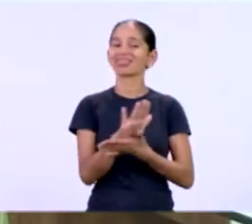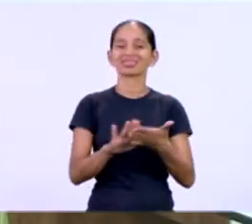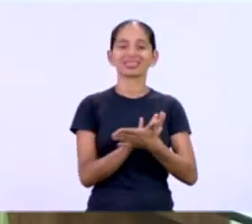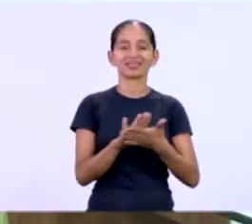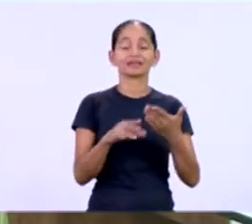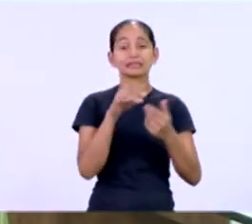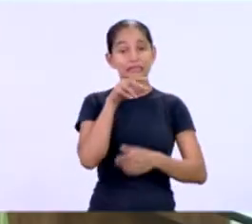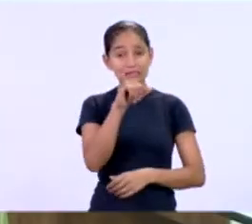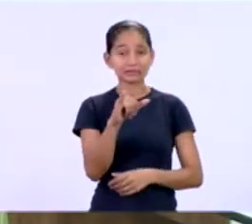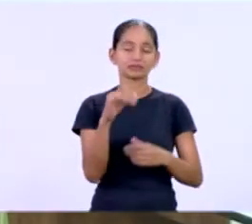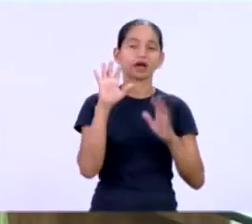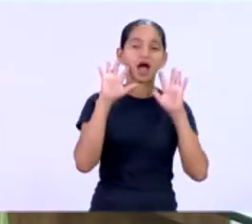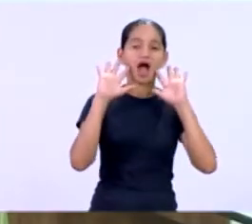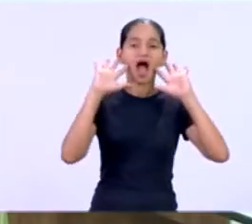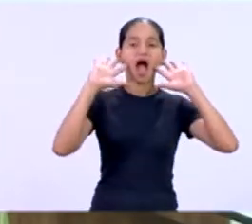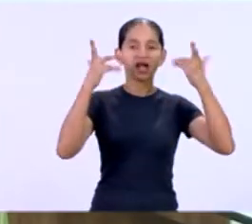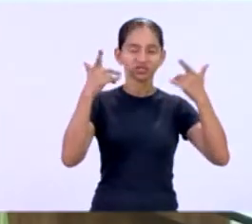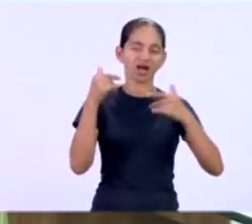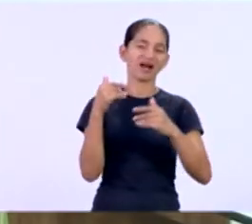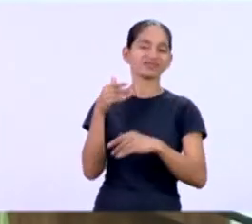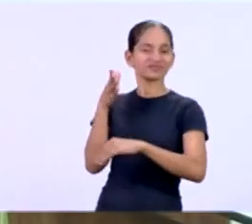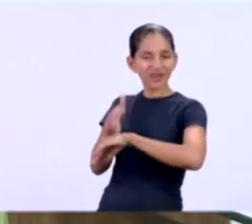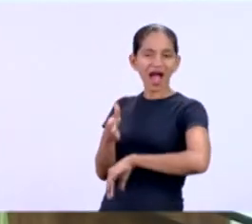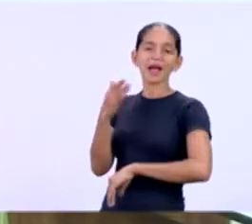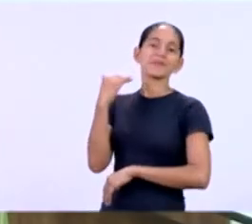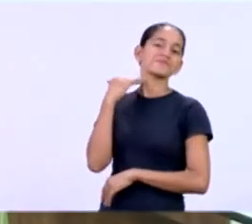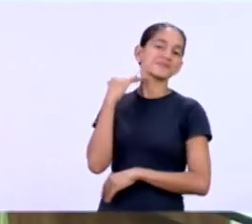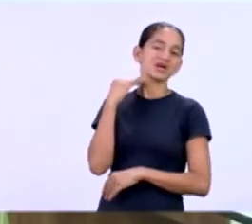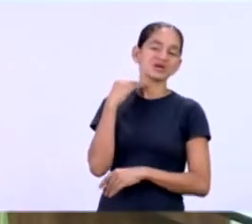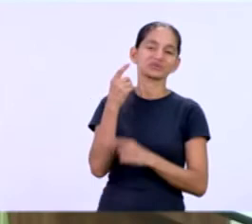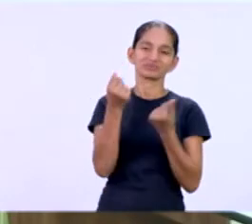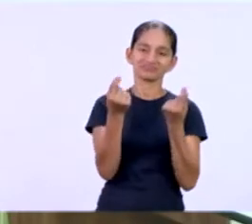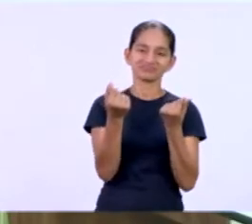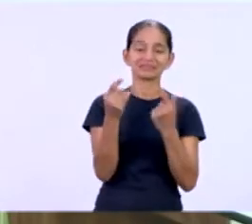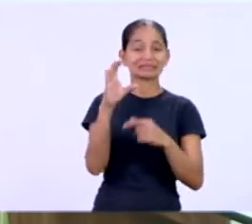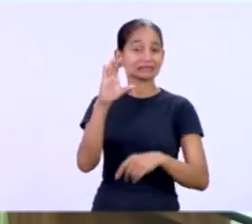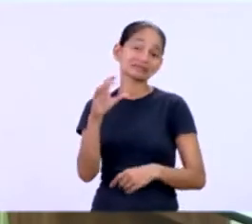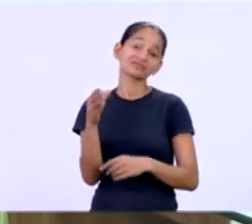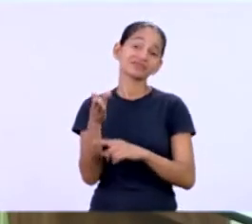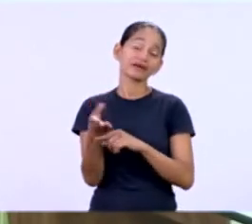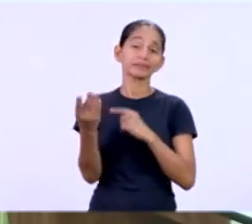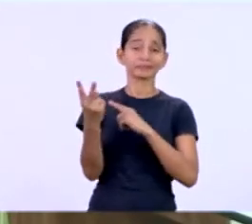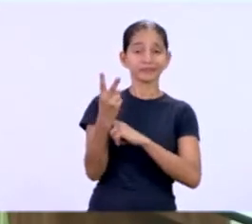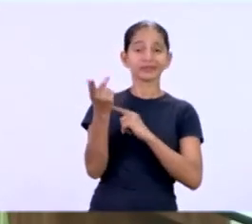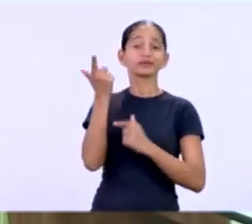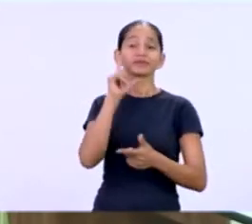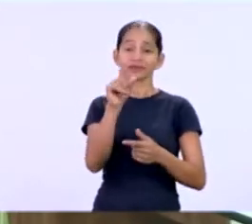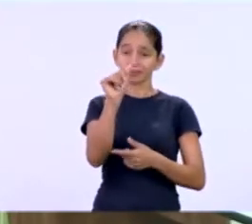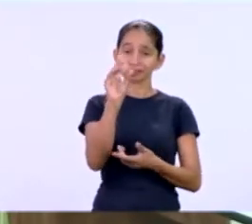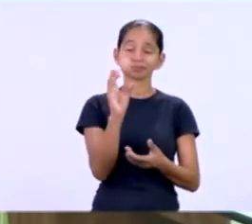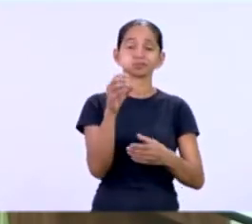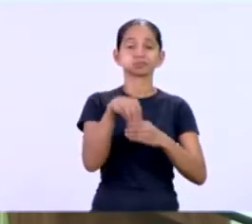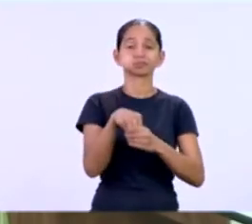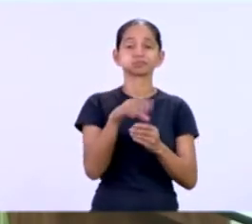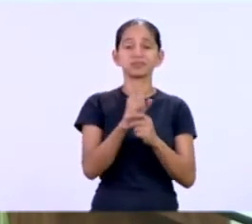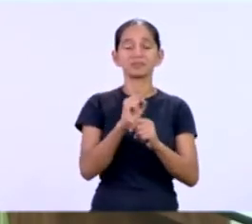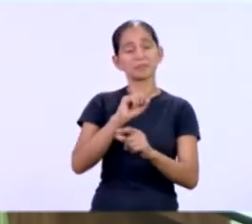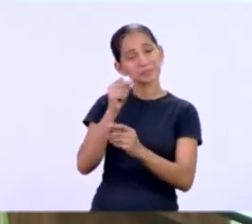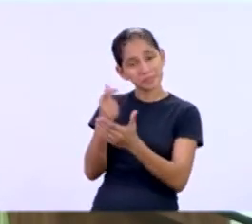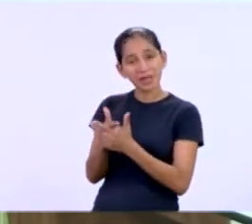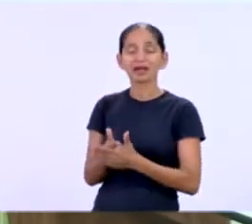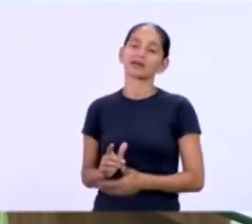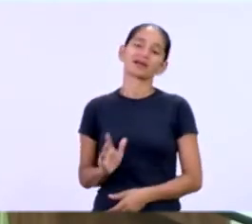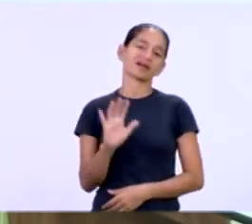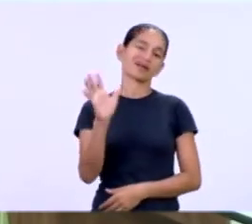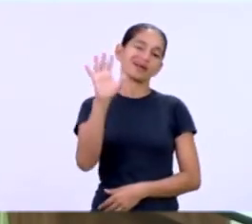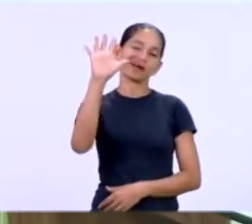quando a organização decide pegar um financiamento no banco. Ela muitas vezes tem um crédito na praça, vai conseguir o dinheiro, mas quando ela for ter que pagar, ela